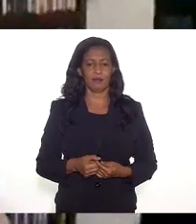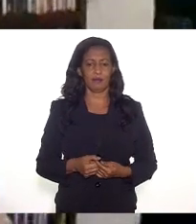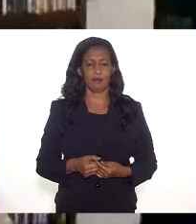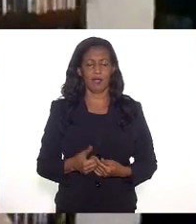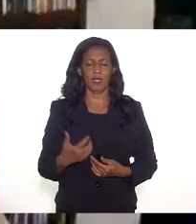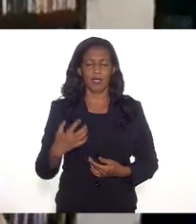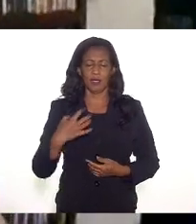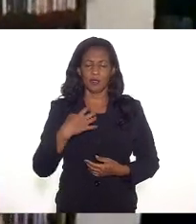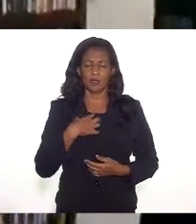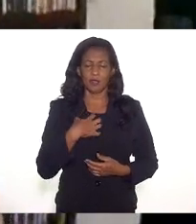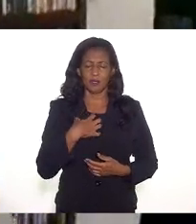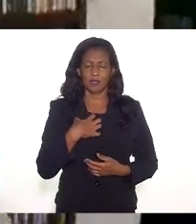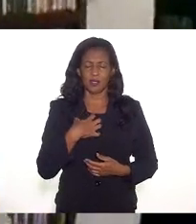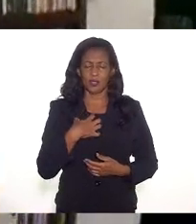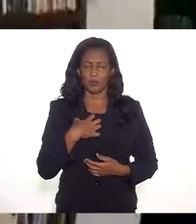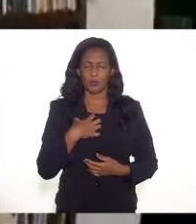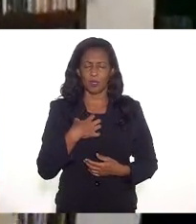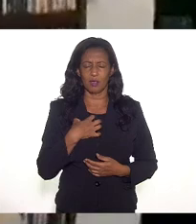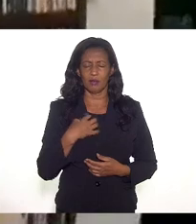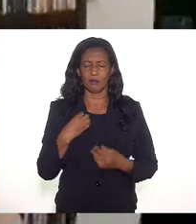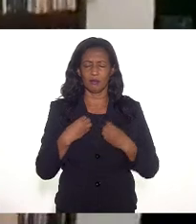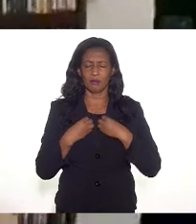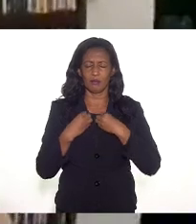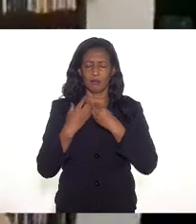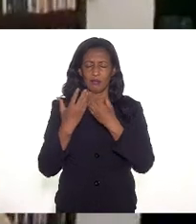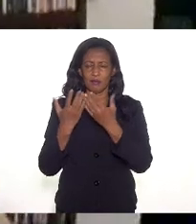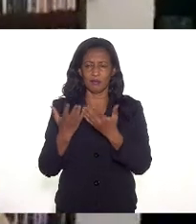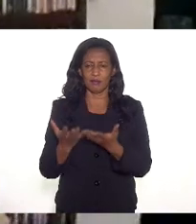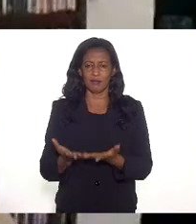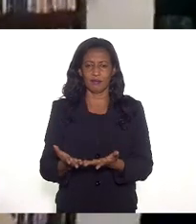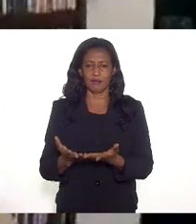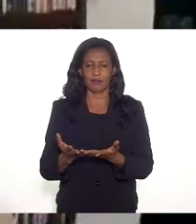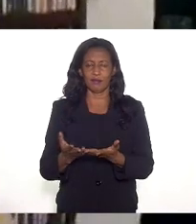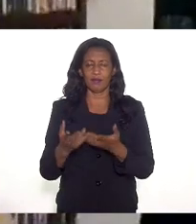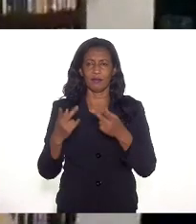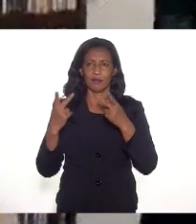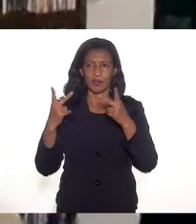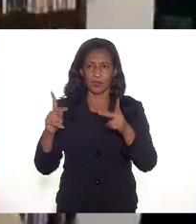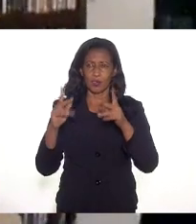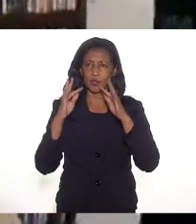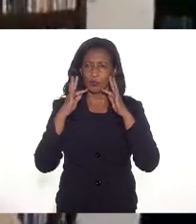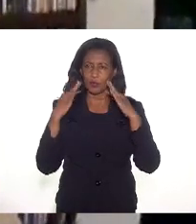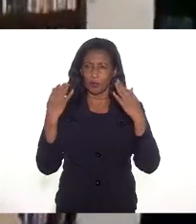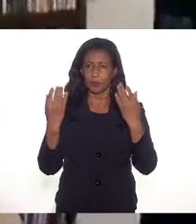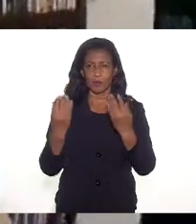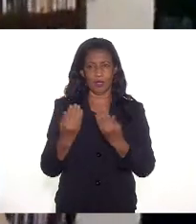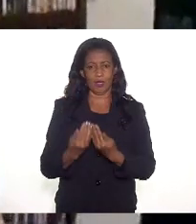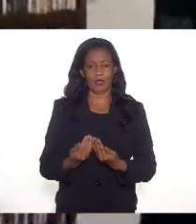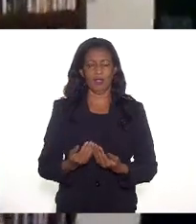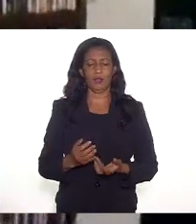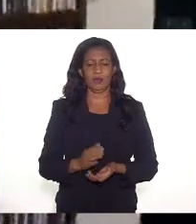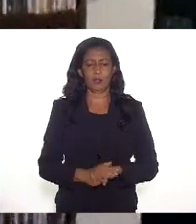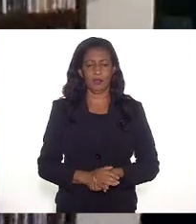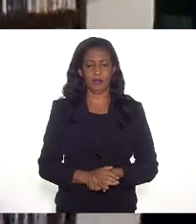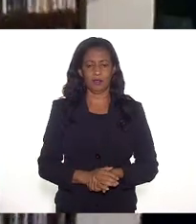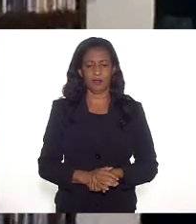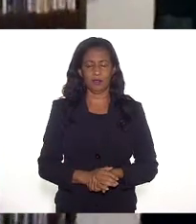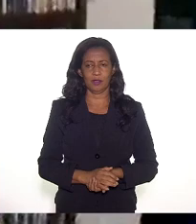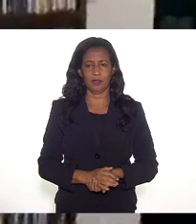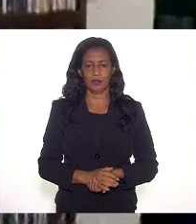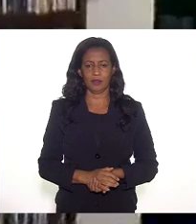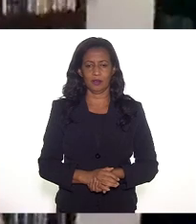meus sentimentos sejam inclusive transmitidos aos familiares né e antes